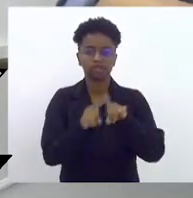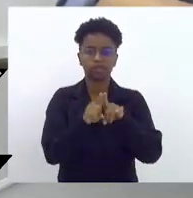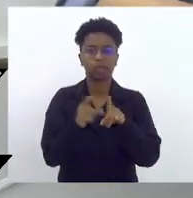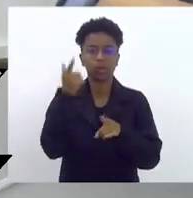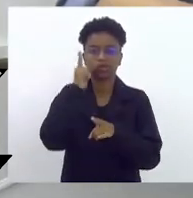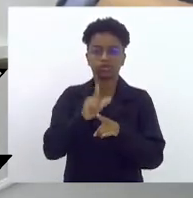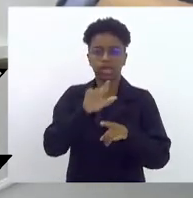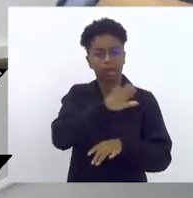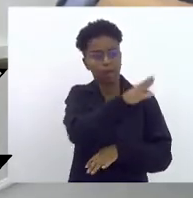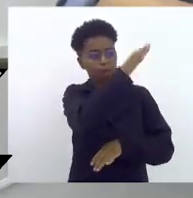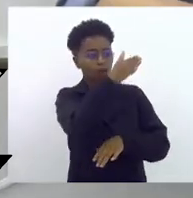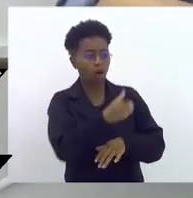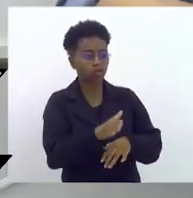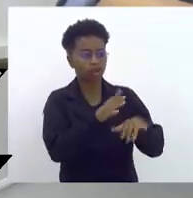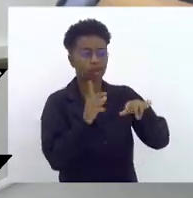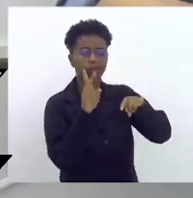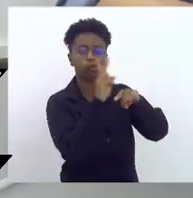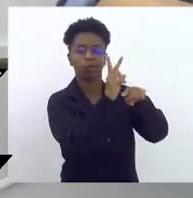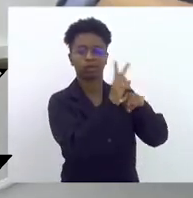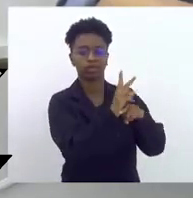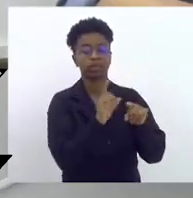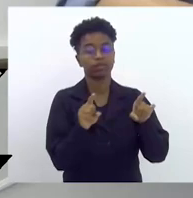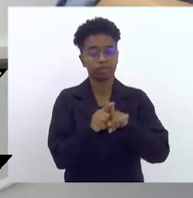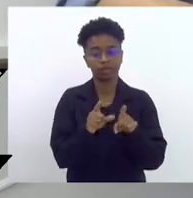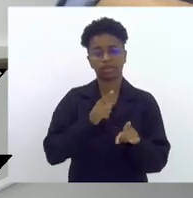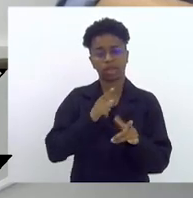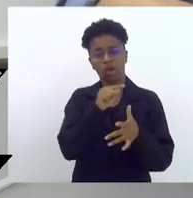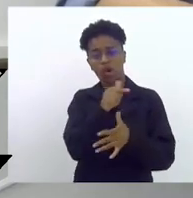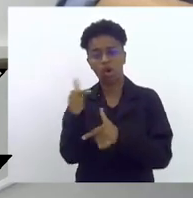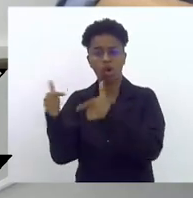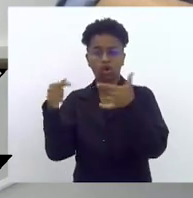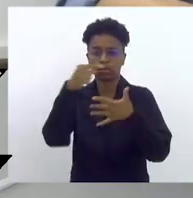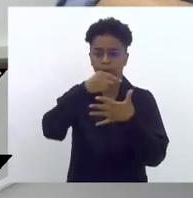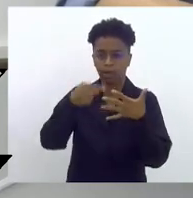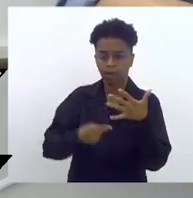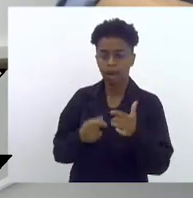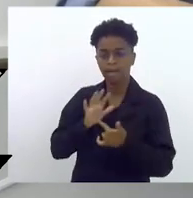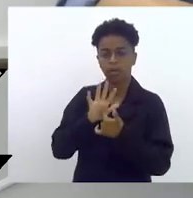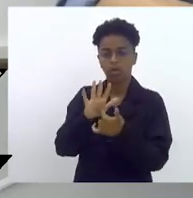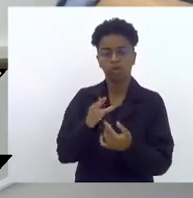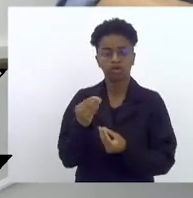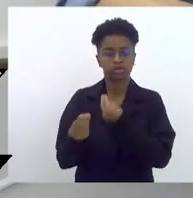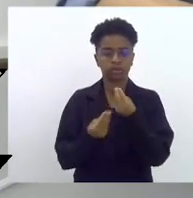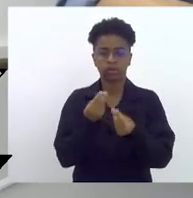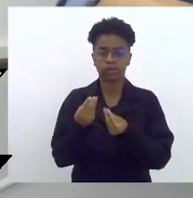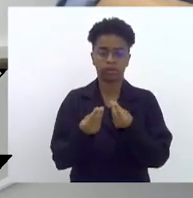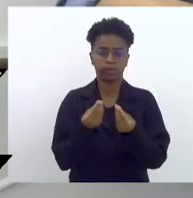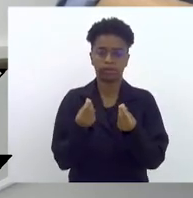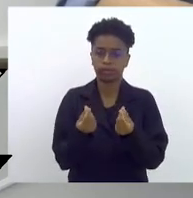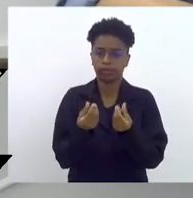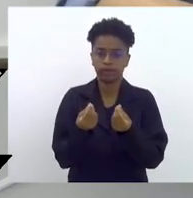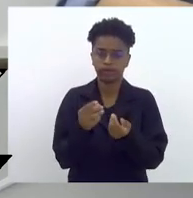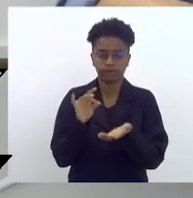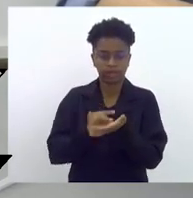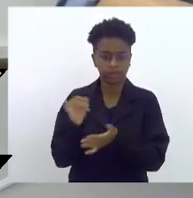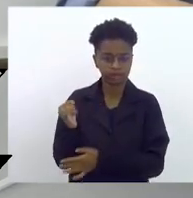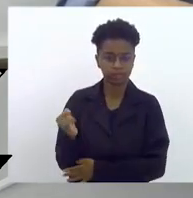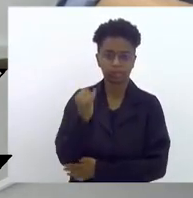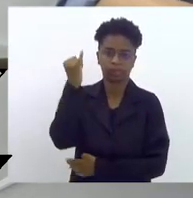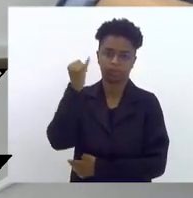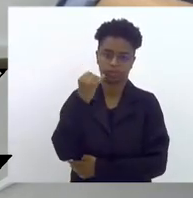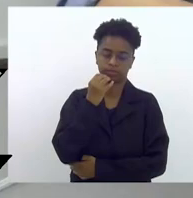essas entre muitas várias outras apenas para mostrar como é relevante